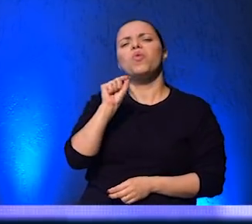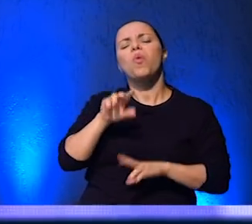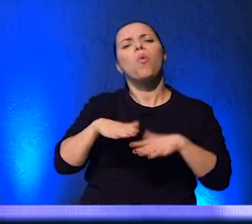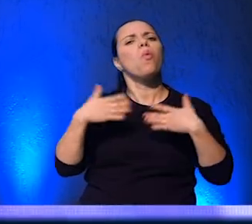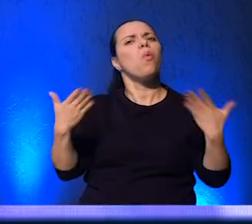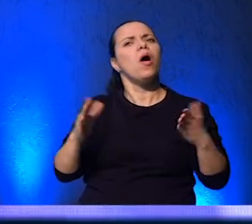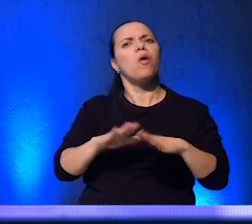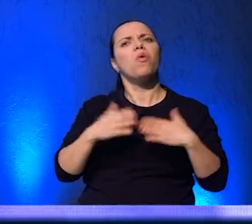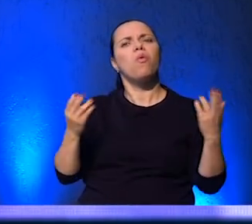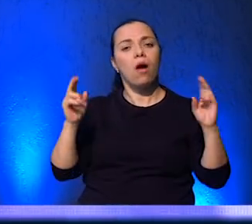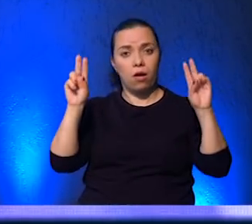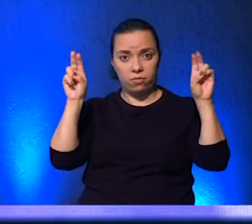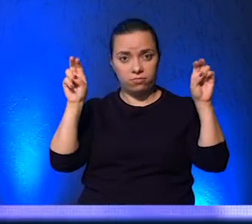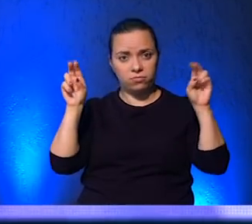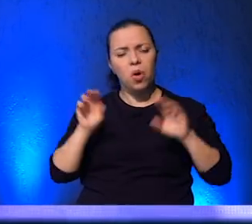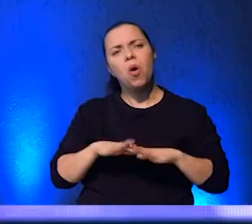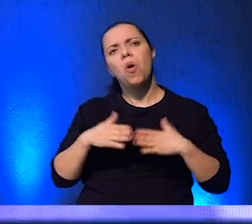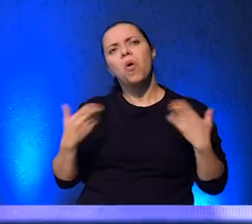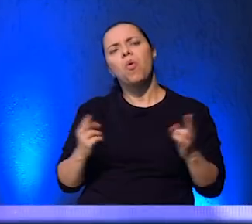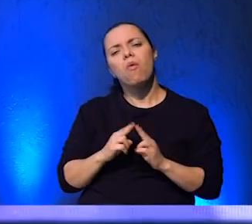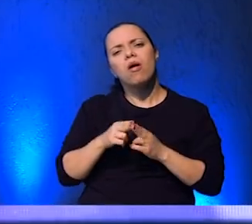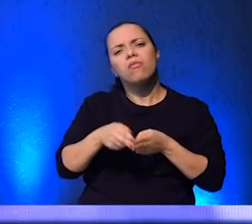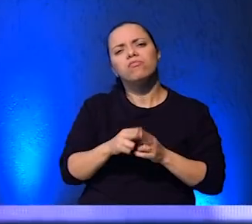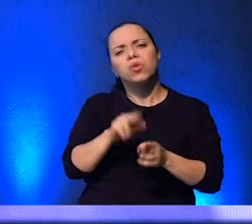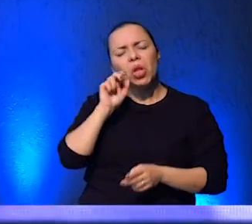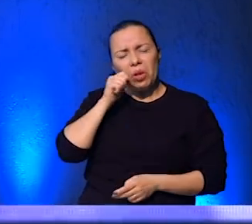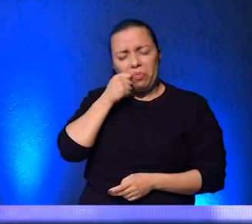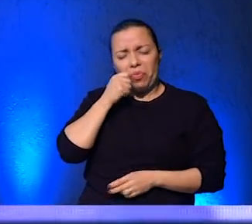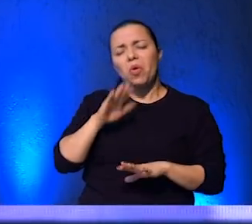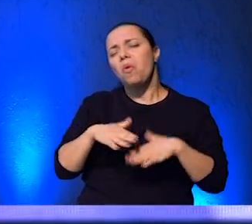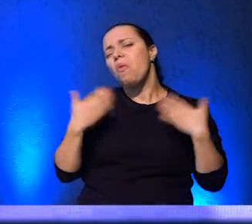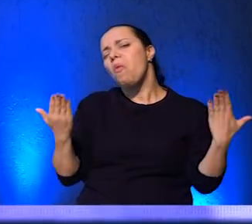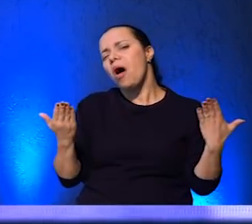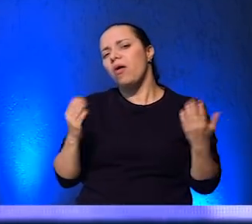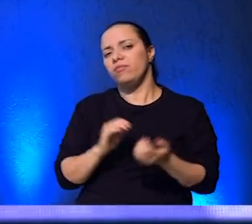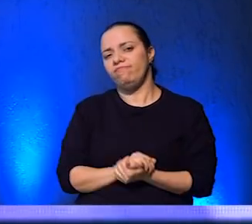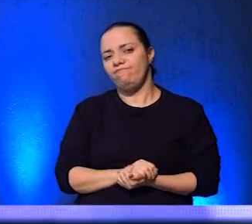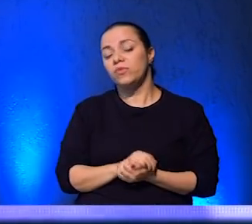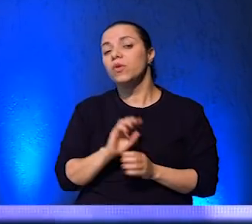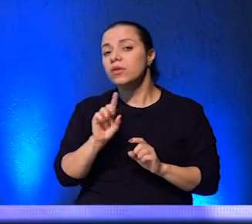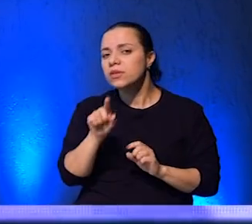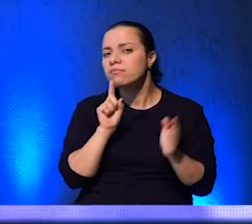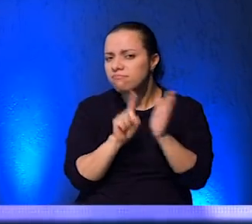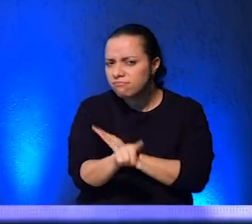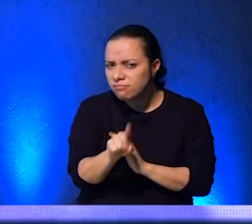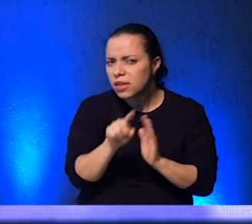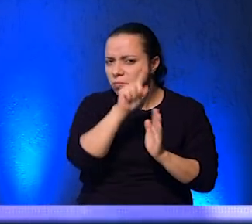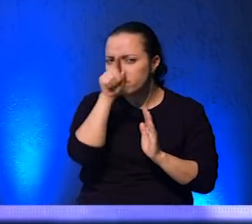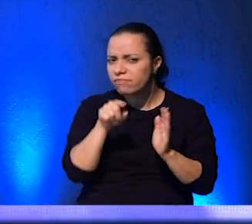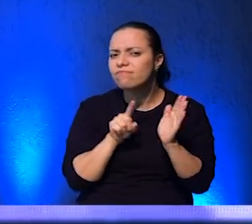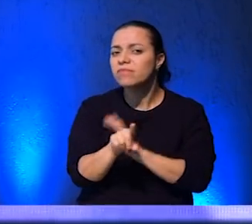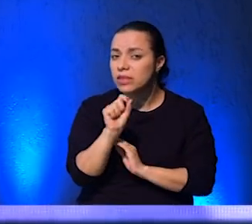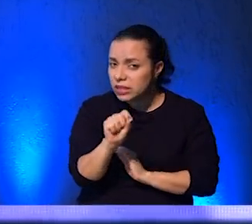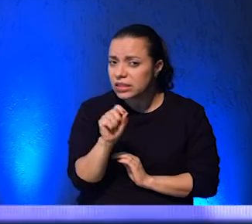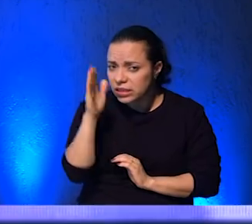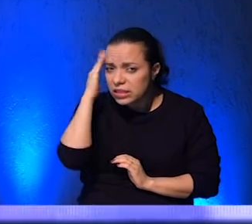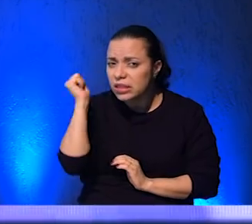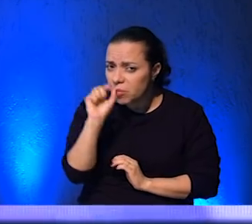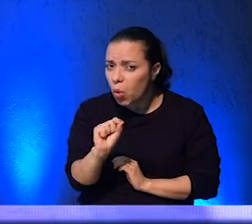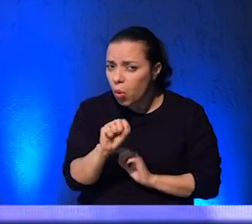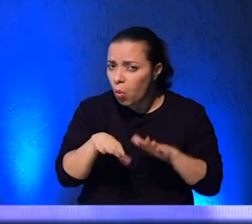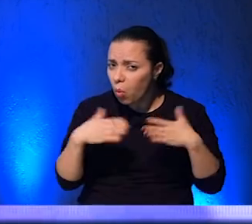qual foi o limão que não é enfrentou sabe qual foi o limão o dilúvio somente o dilúvio